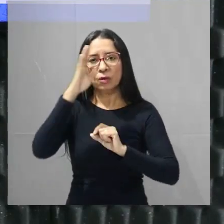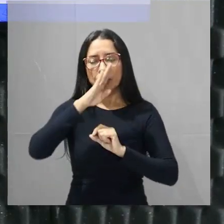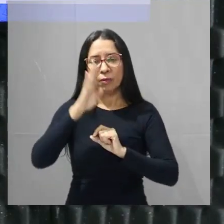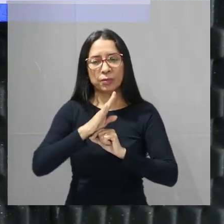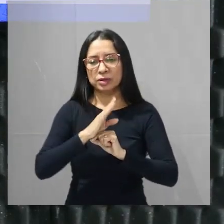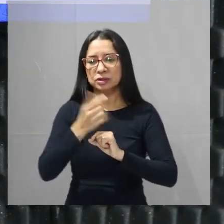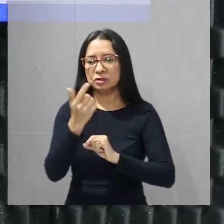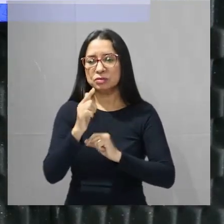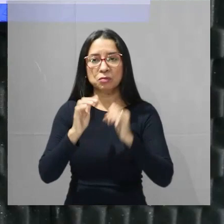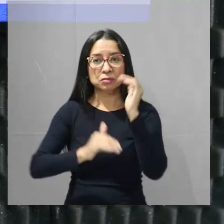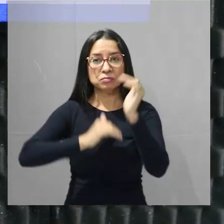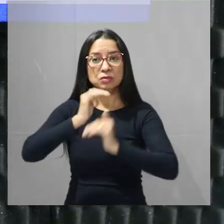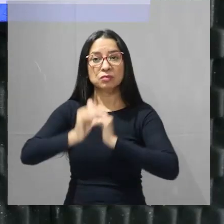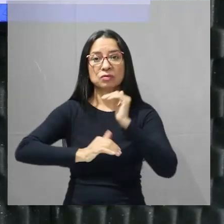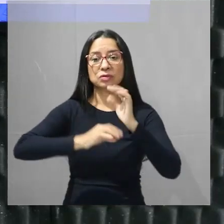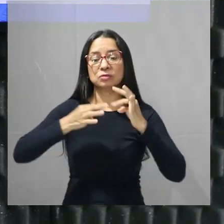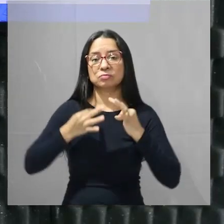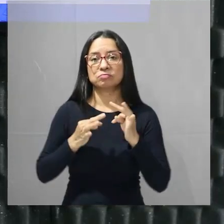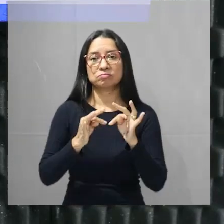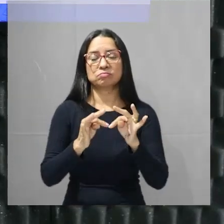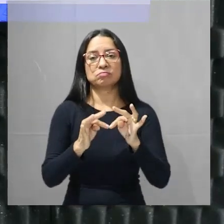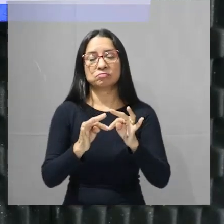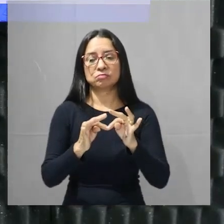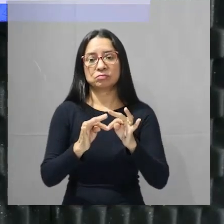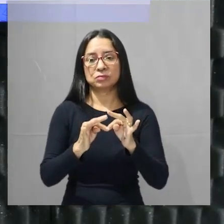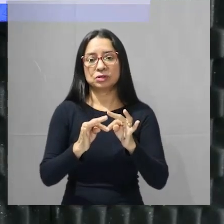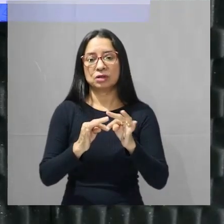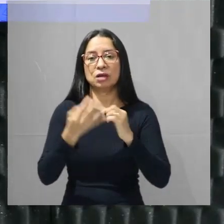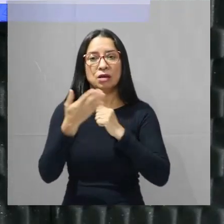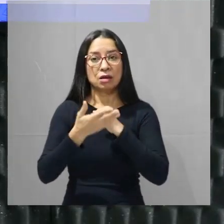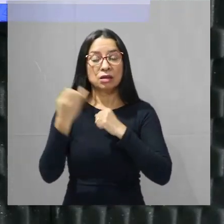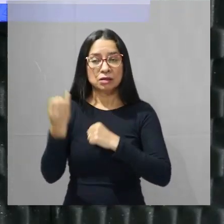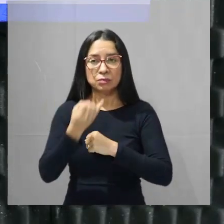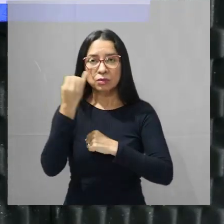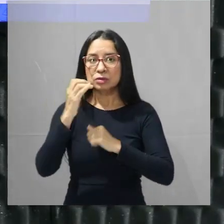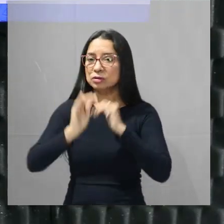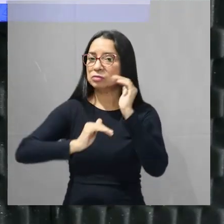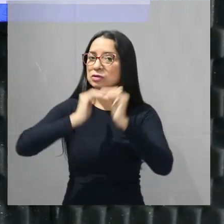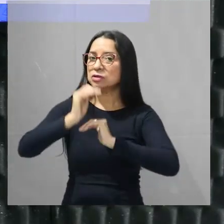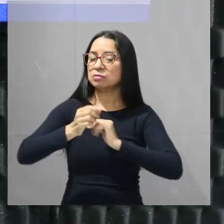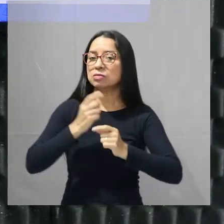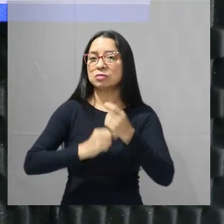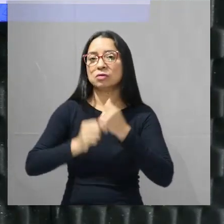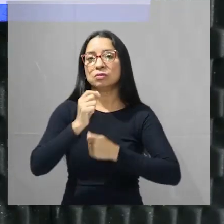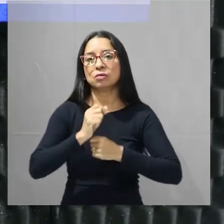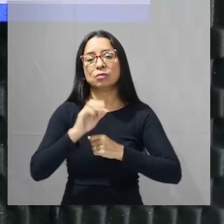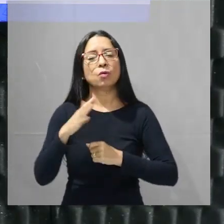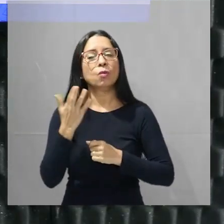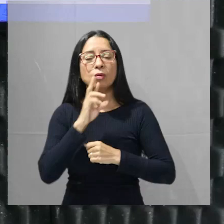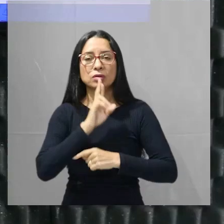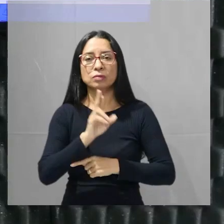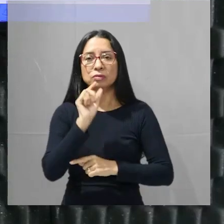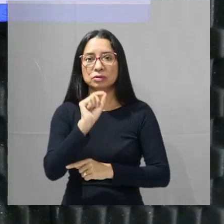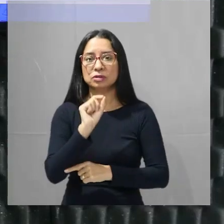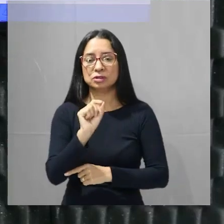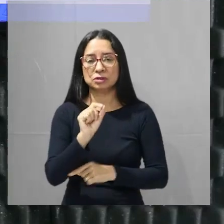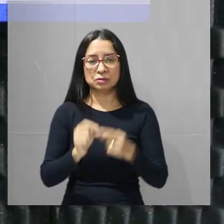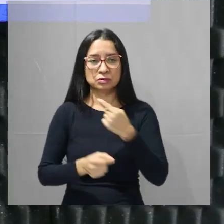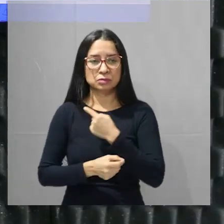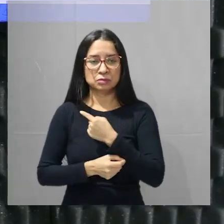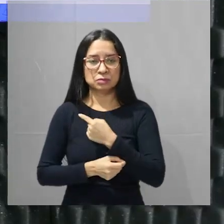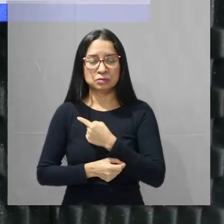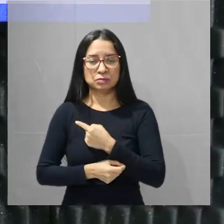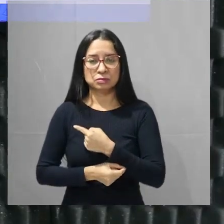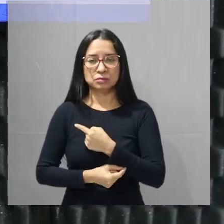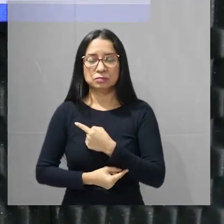está tendo uma evolução tecnológica, tá? Que é fundamental para o seu crescimento econômico. Qual é a consequência disso? Então vamos lá, Elisal. Um